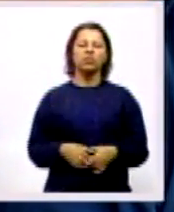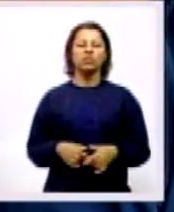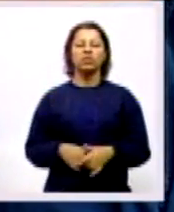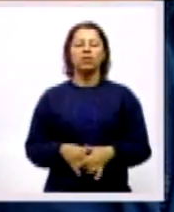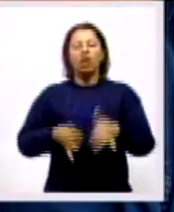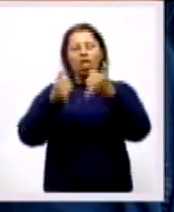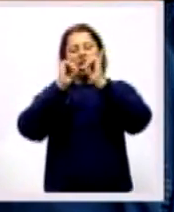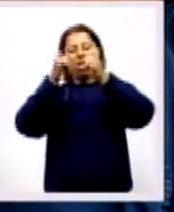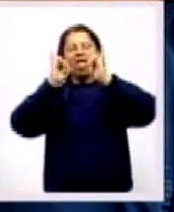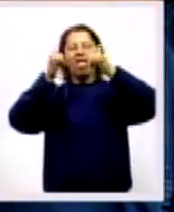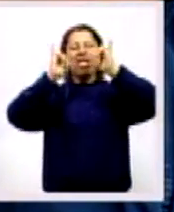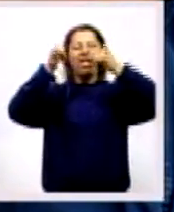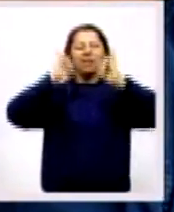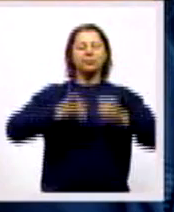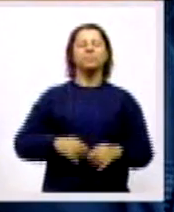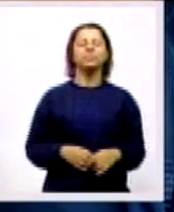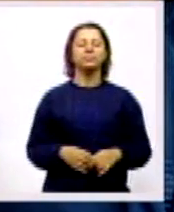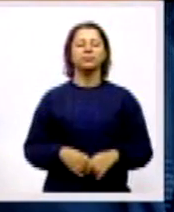bebedeiras,